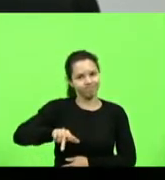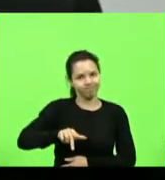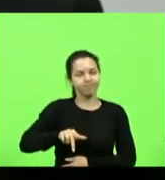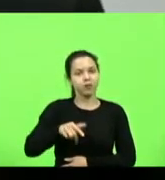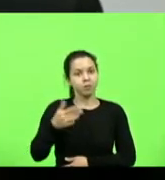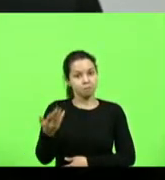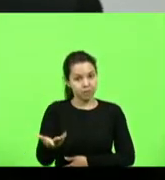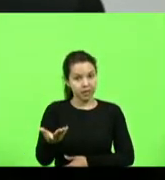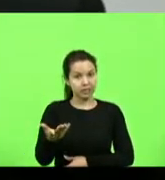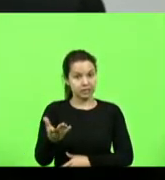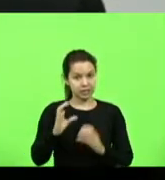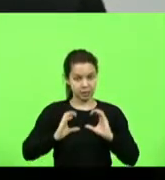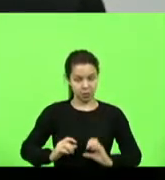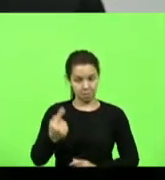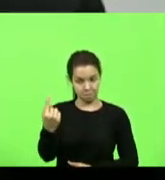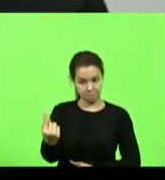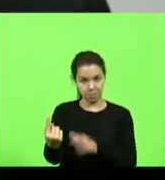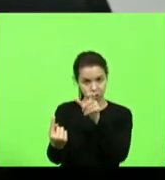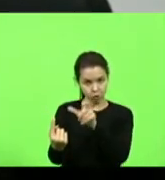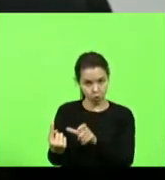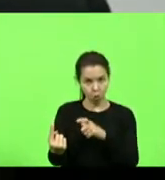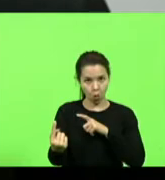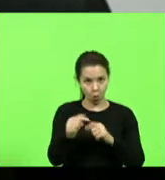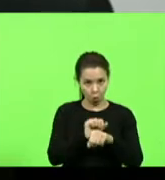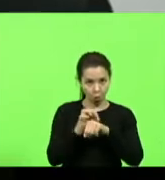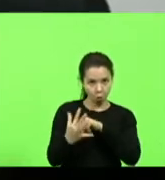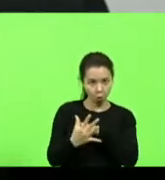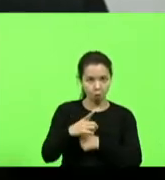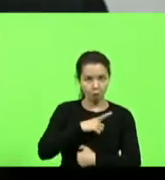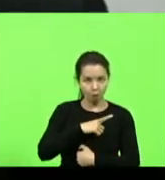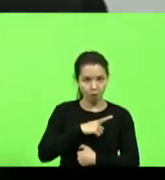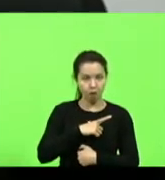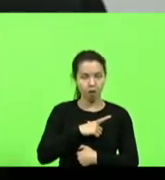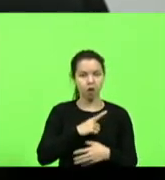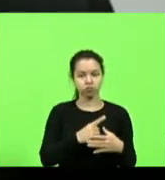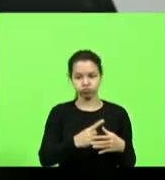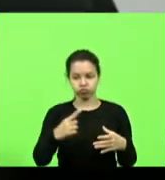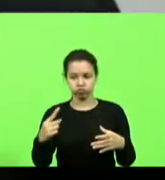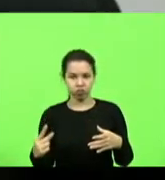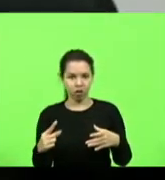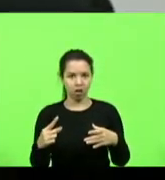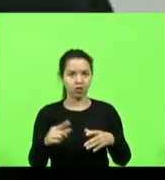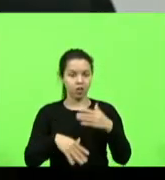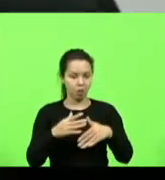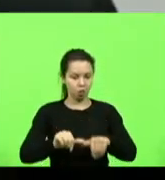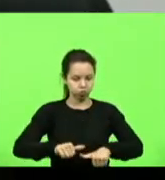a Covid, ele sai recuperado, entra um outro